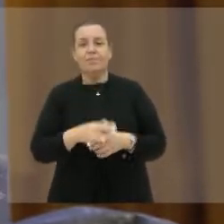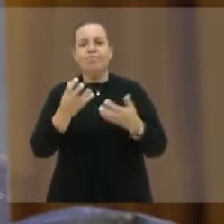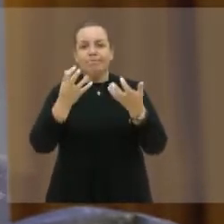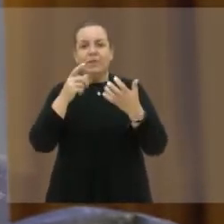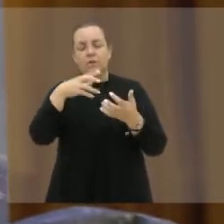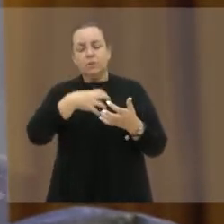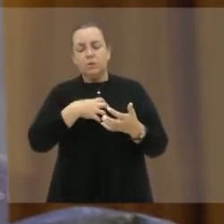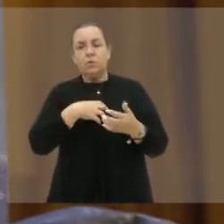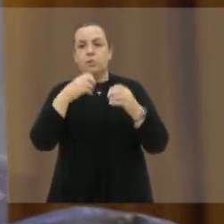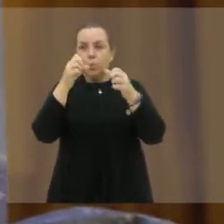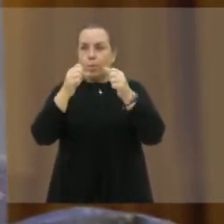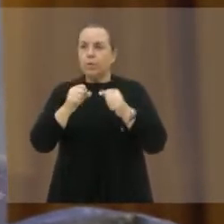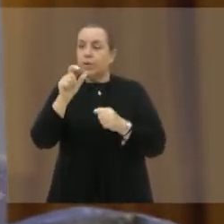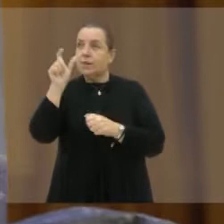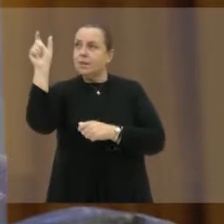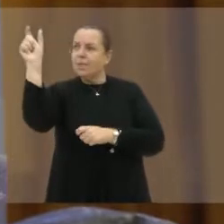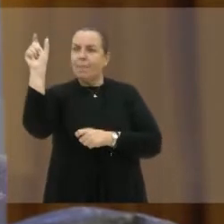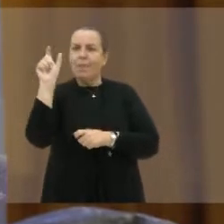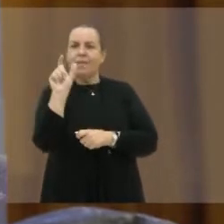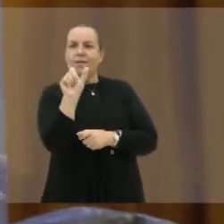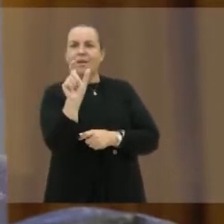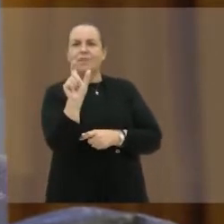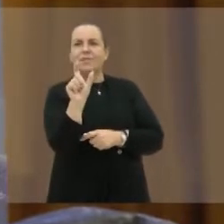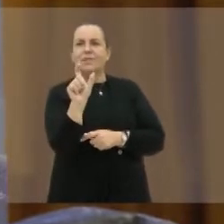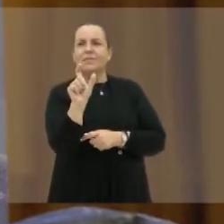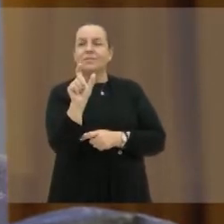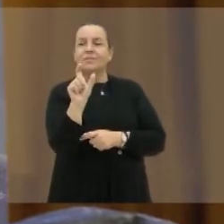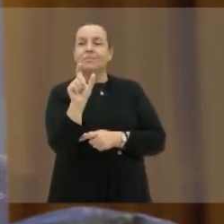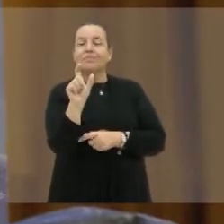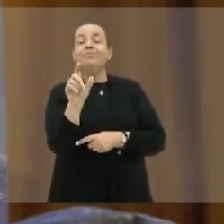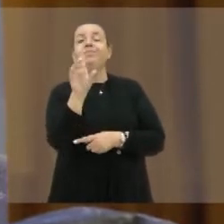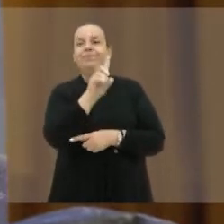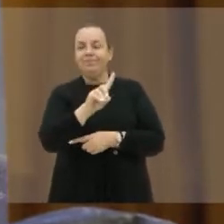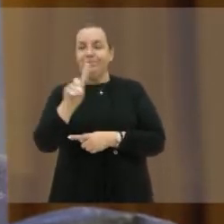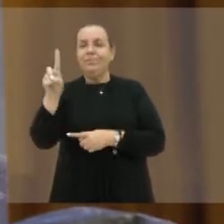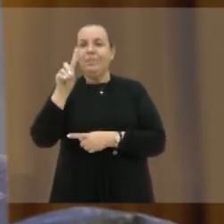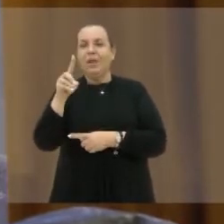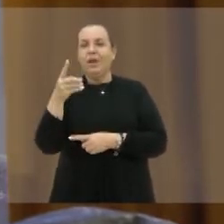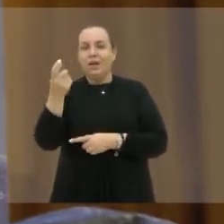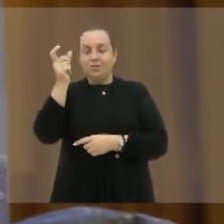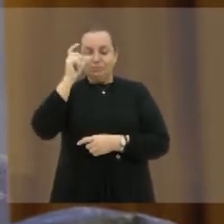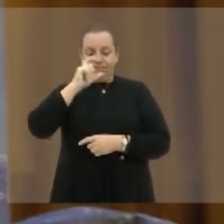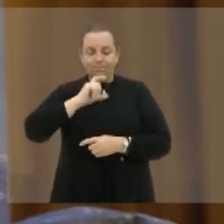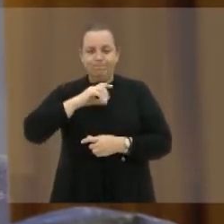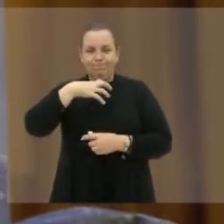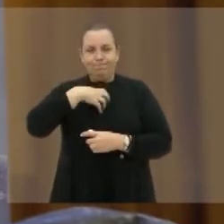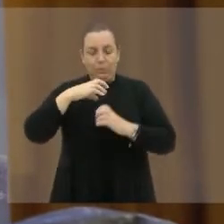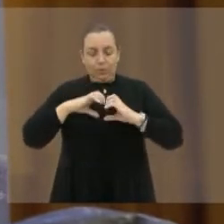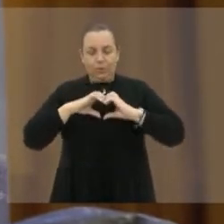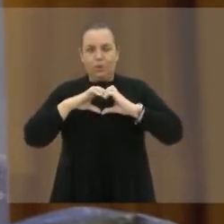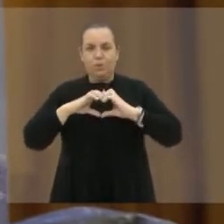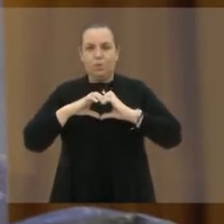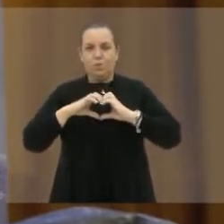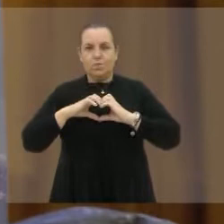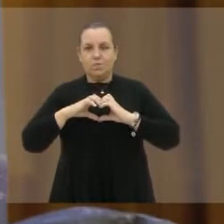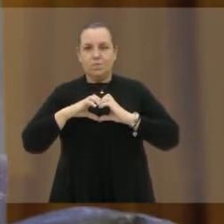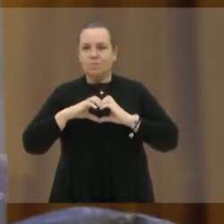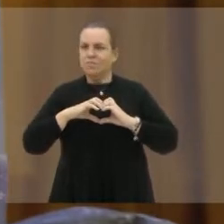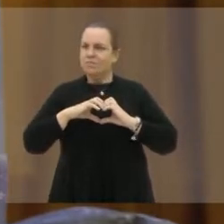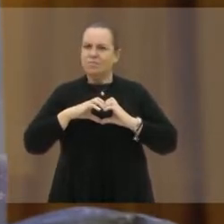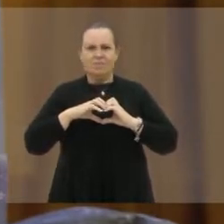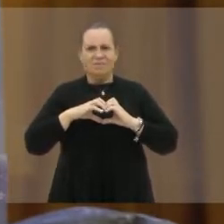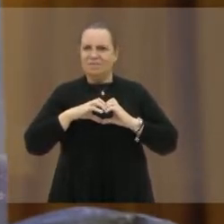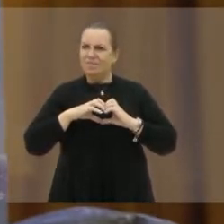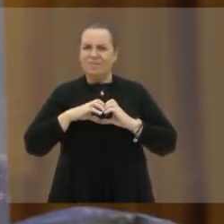palavra, da força desta palavra. A palavra de Deus, ela penetra os nossos corações. Não permita que esta